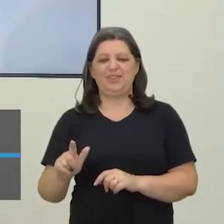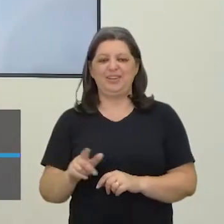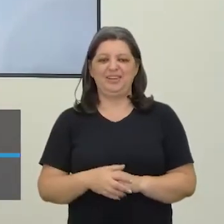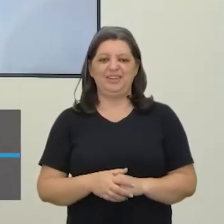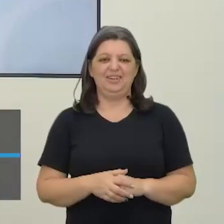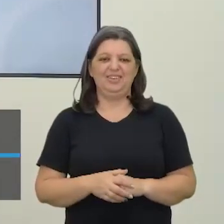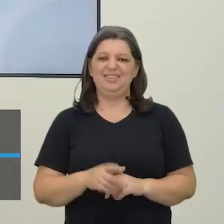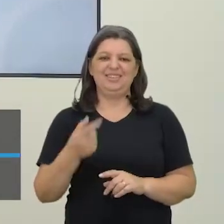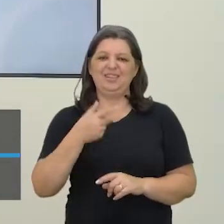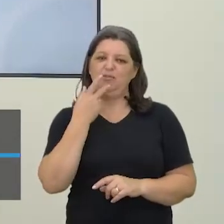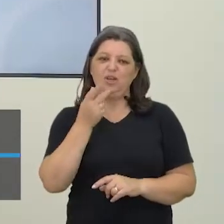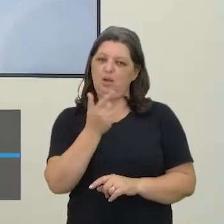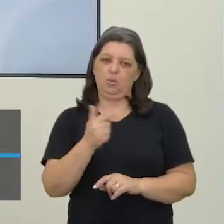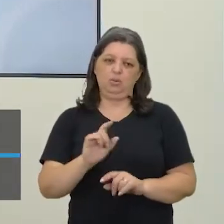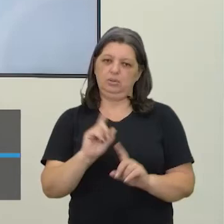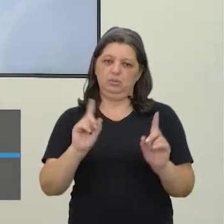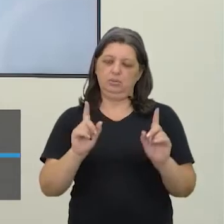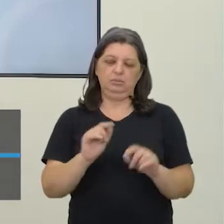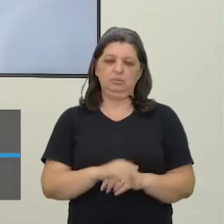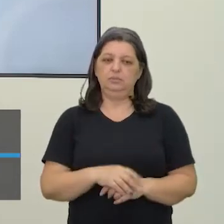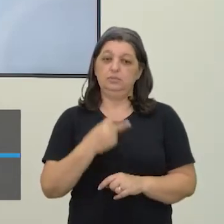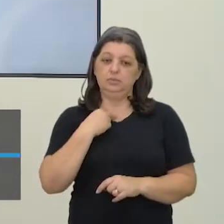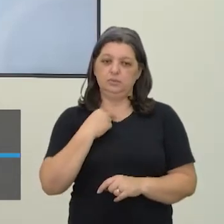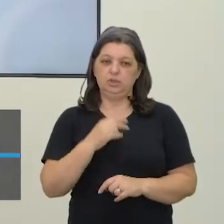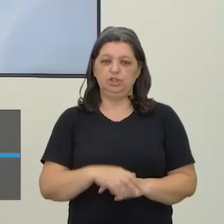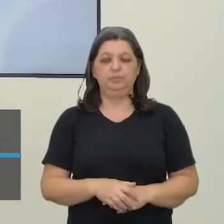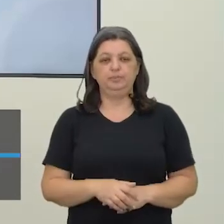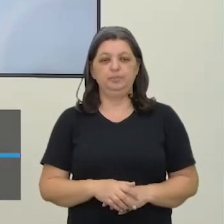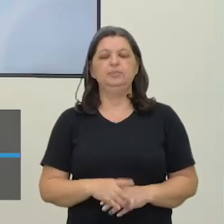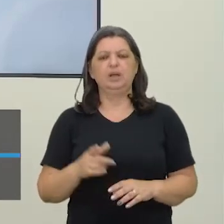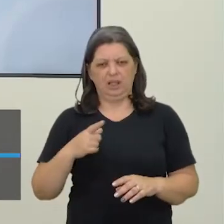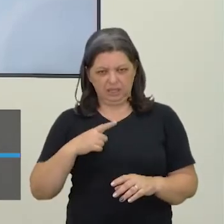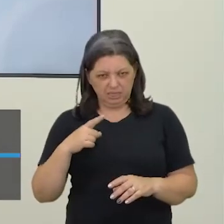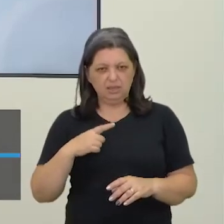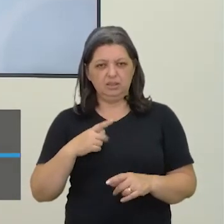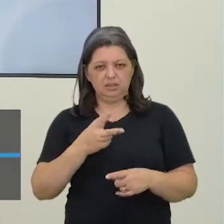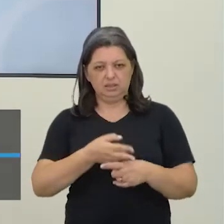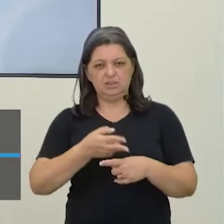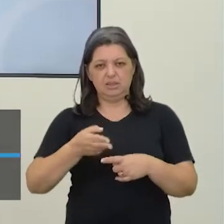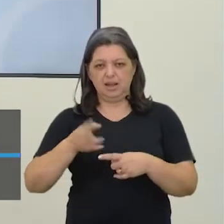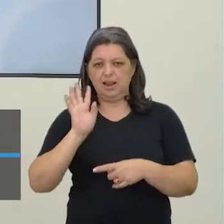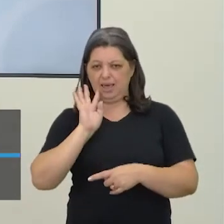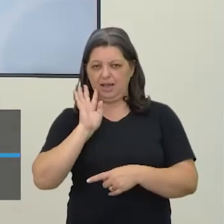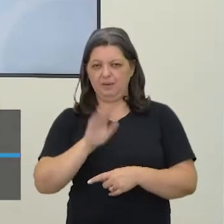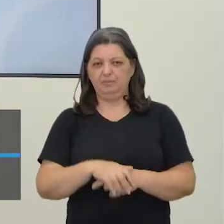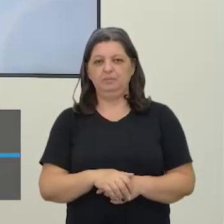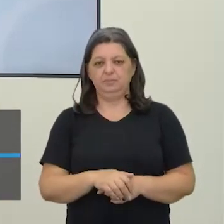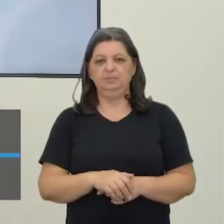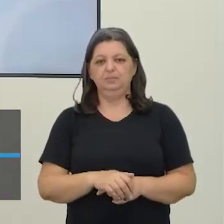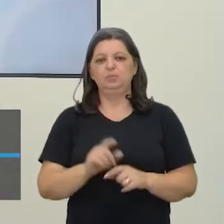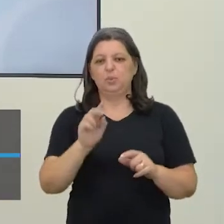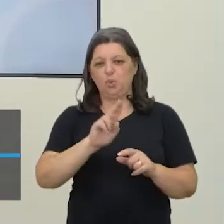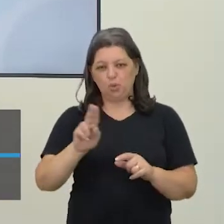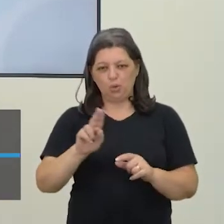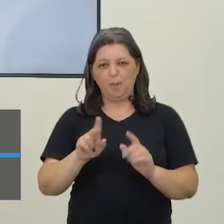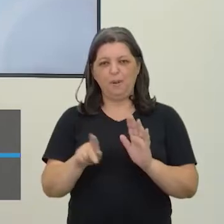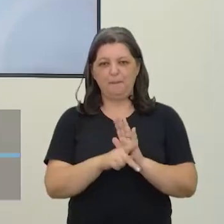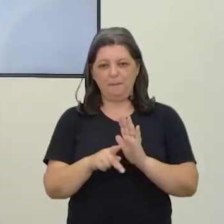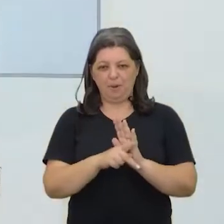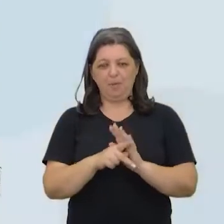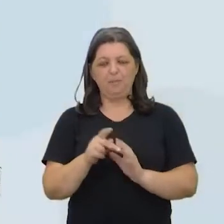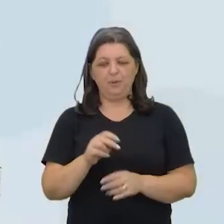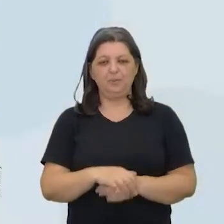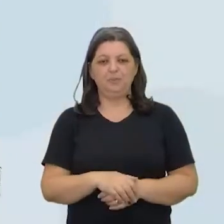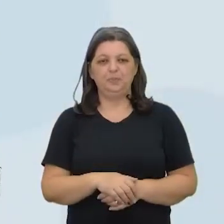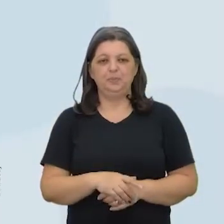vou falar qual é a outra não, porque eu não estou aqui pegando para isso, tá certo? Mas tem uma série bem legal, certo? Chamada Chernobyl. Vamos lá, mais uma?